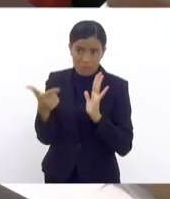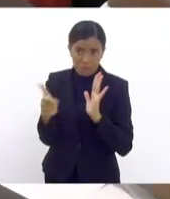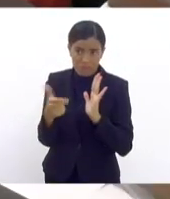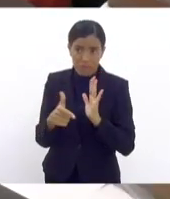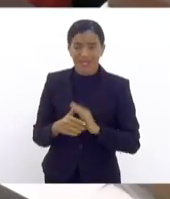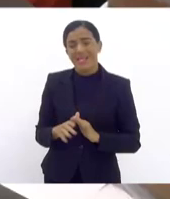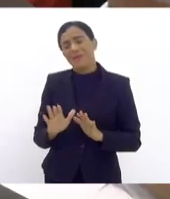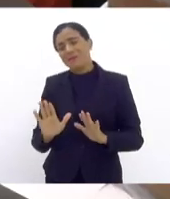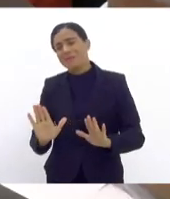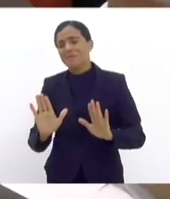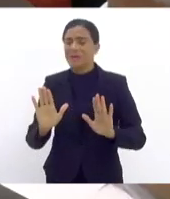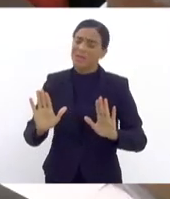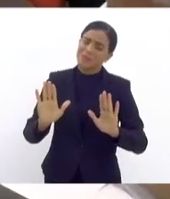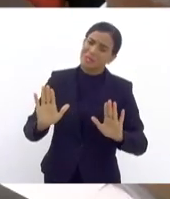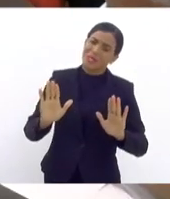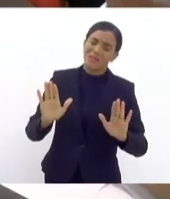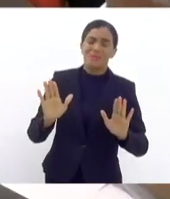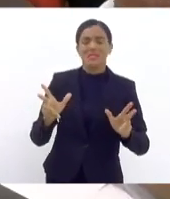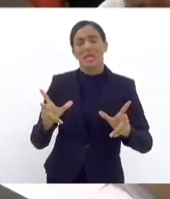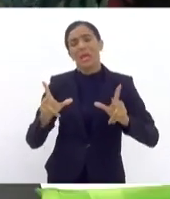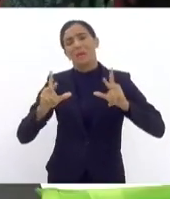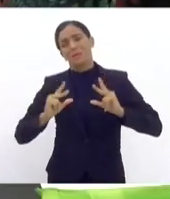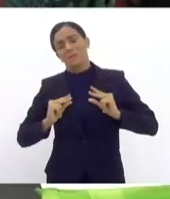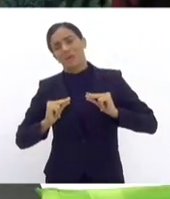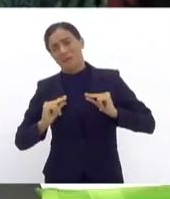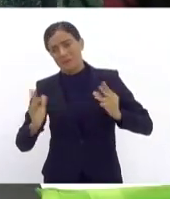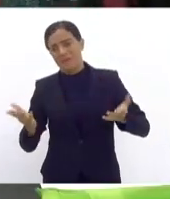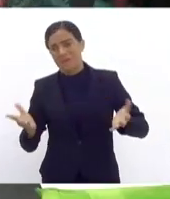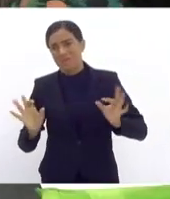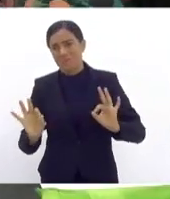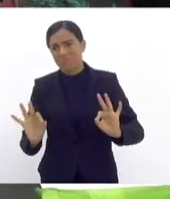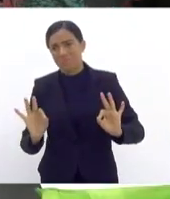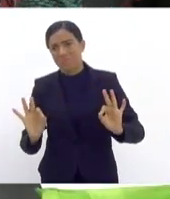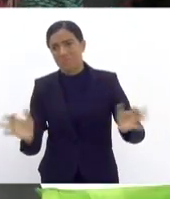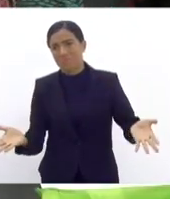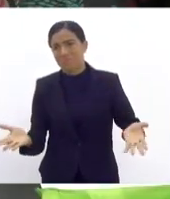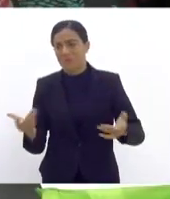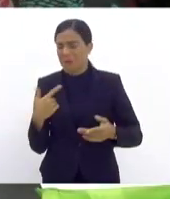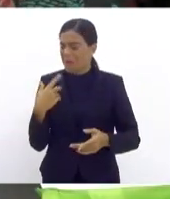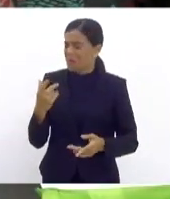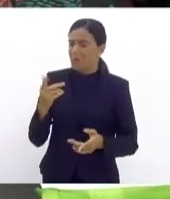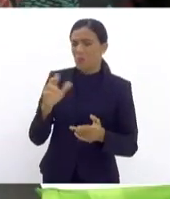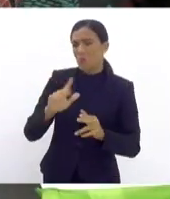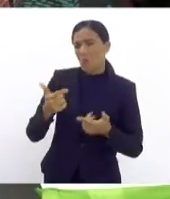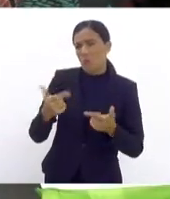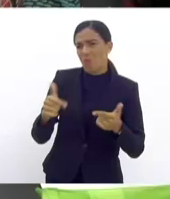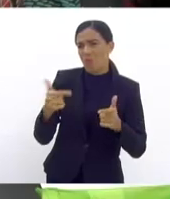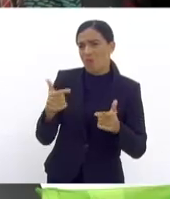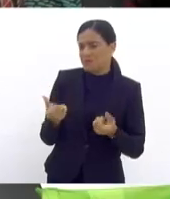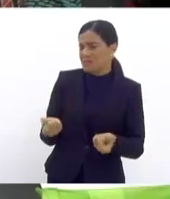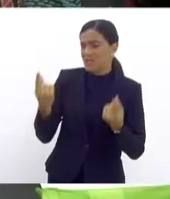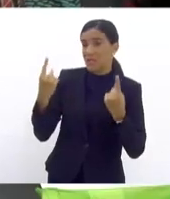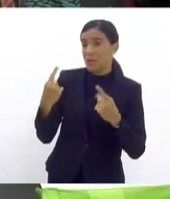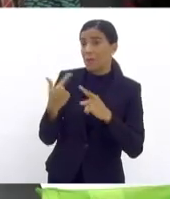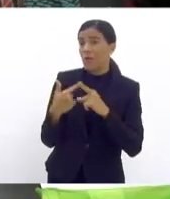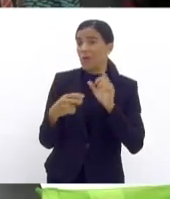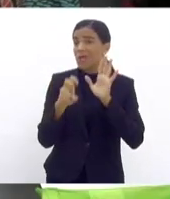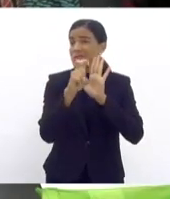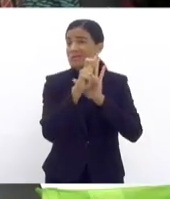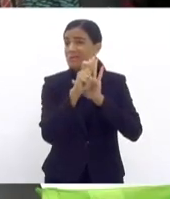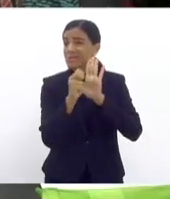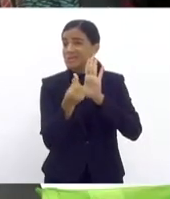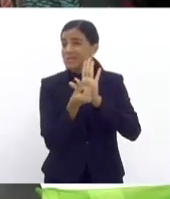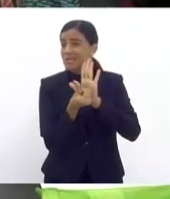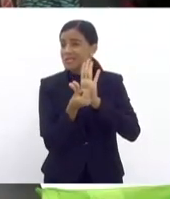Mas aí é mais mérito, né? Porque não fica estranha, porque a 5 e a 6 era absolutamente estranha